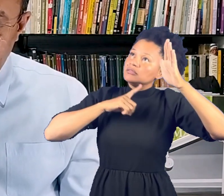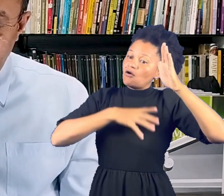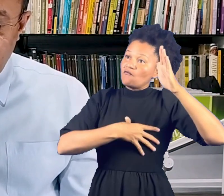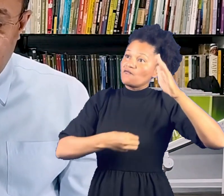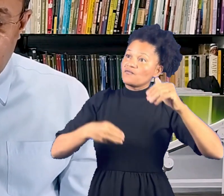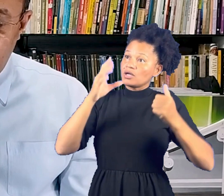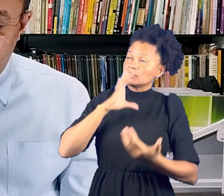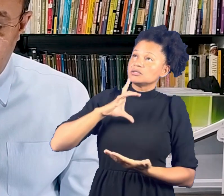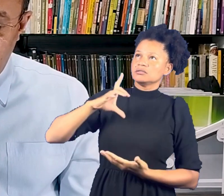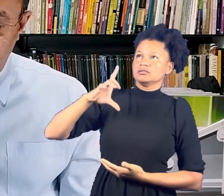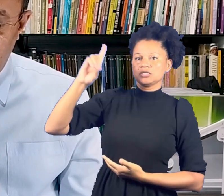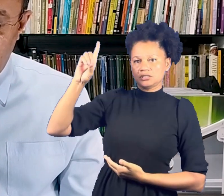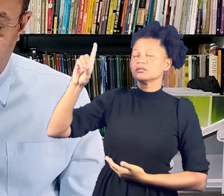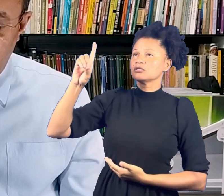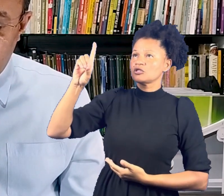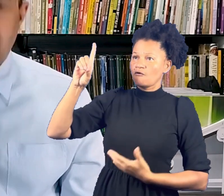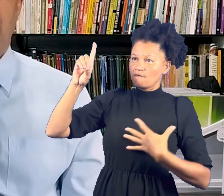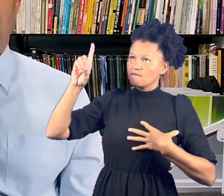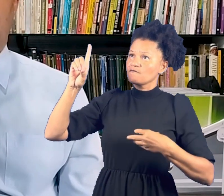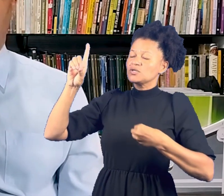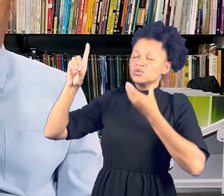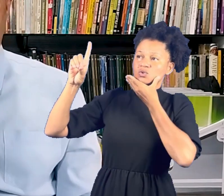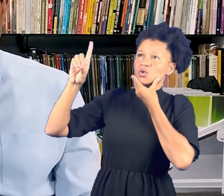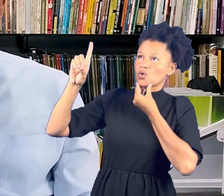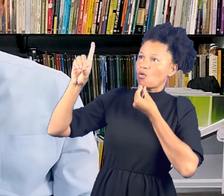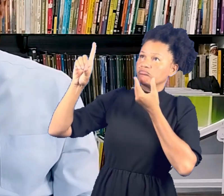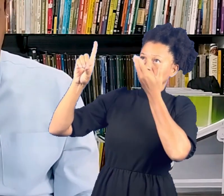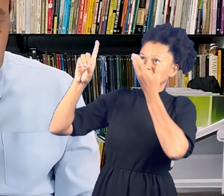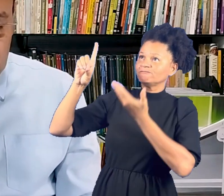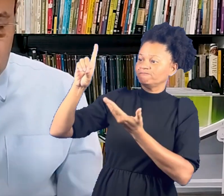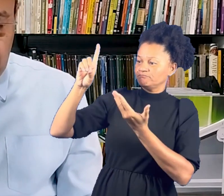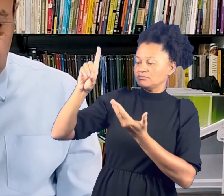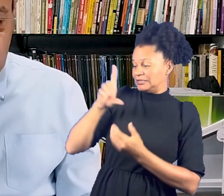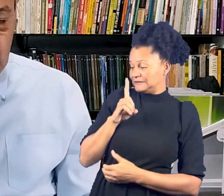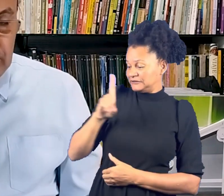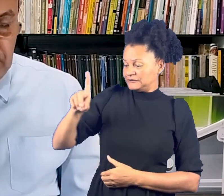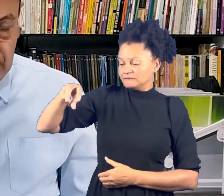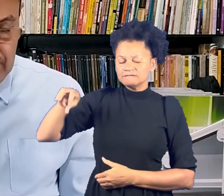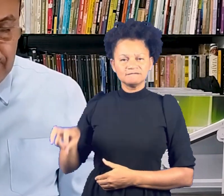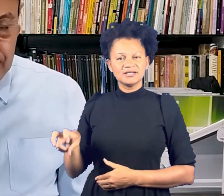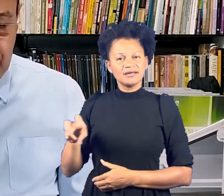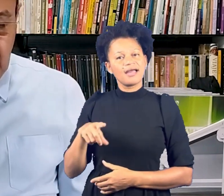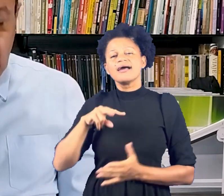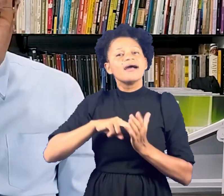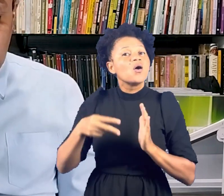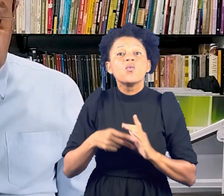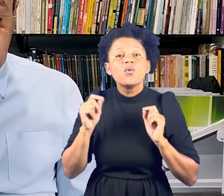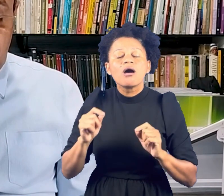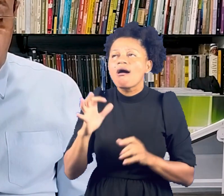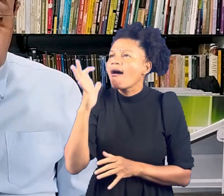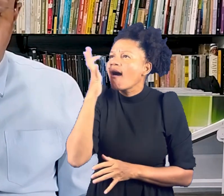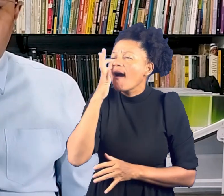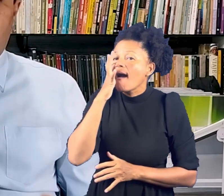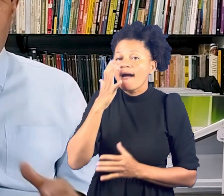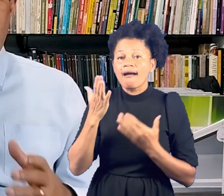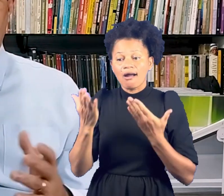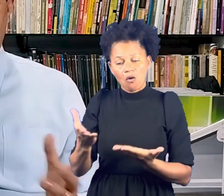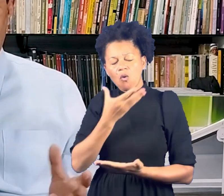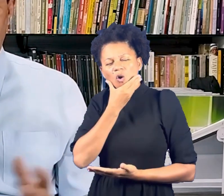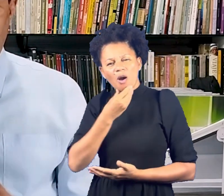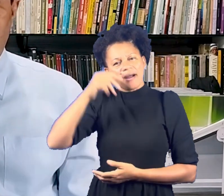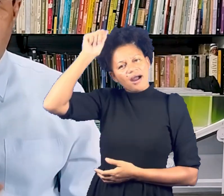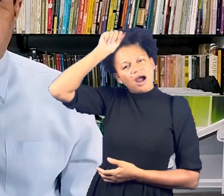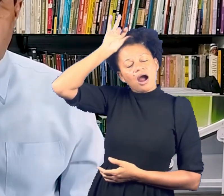pé, à mão direita de Deus. Isto é, contemplar a glória de Deus. Este